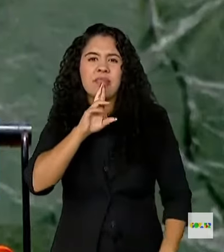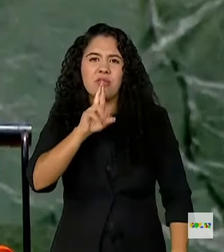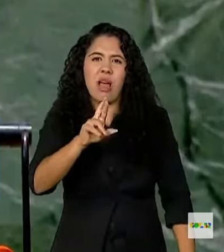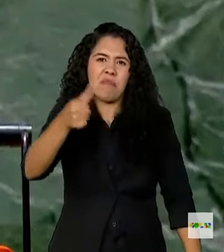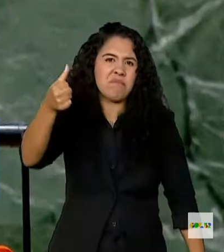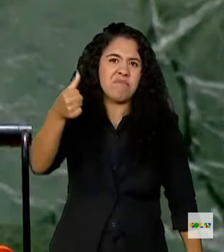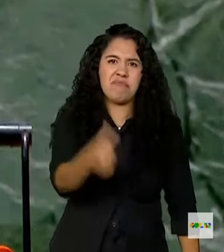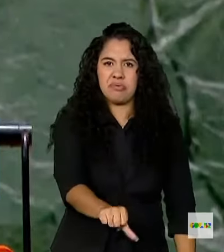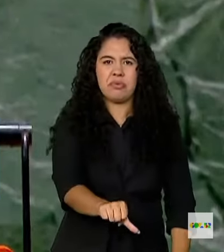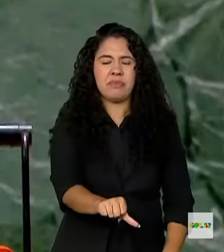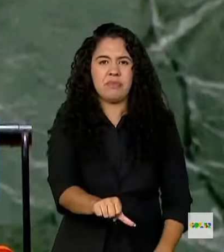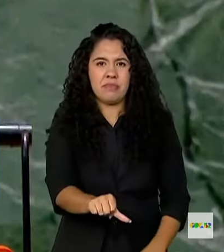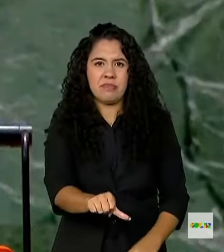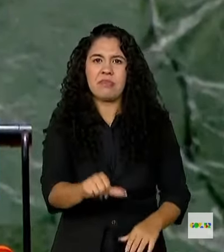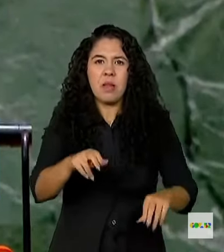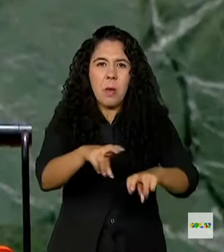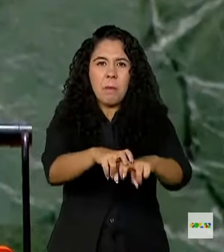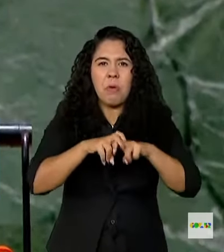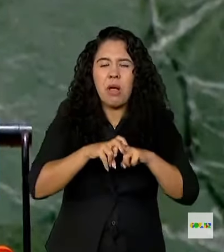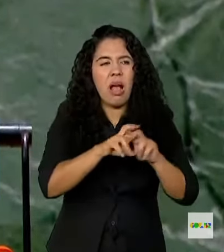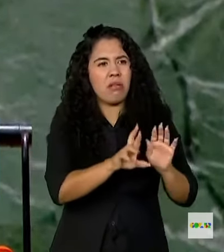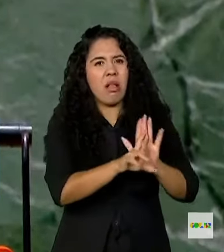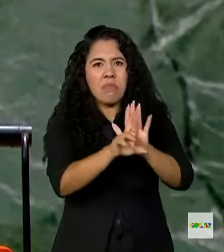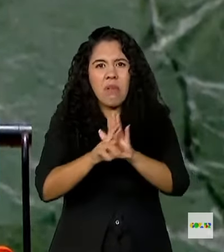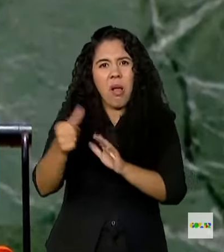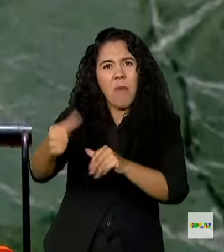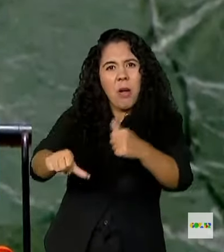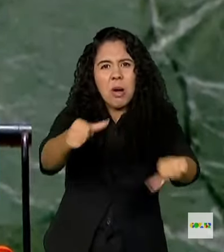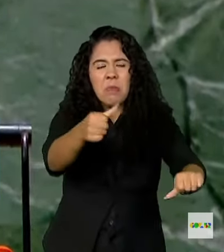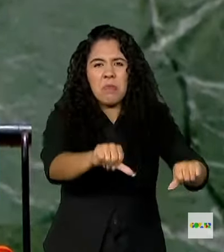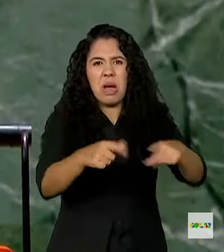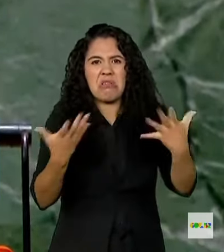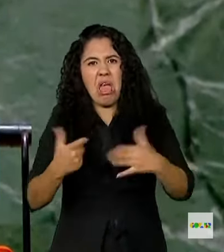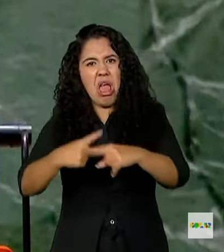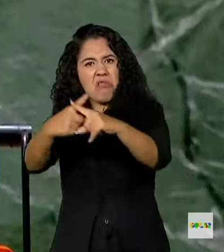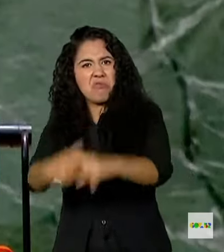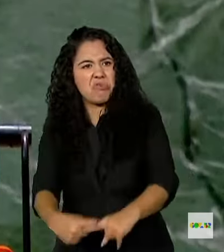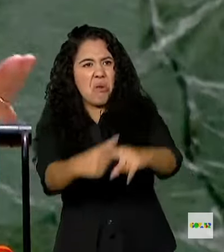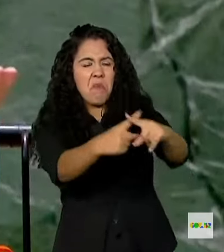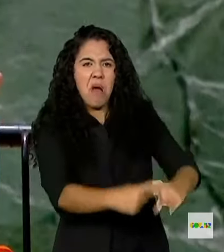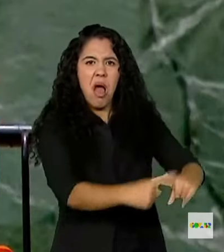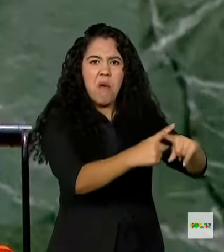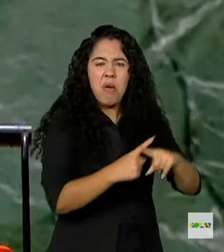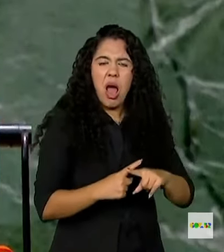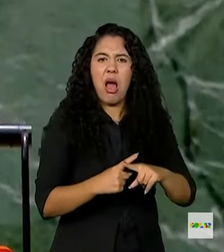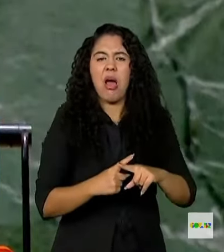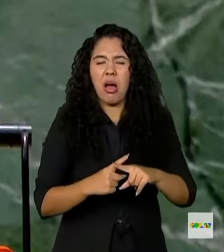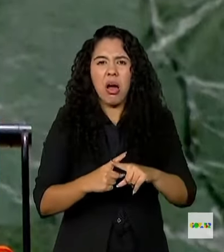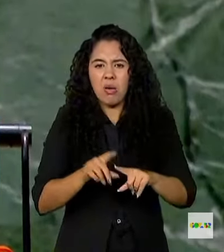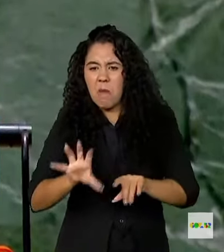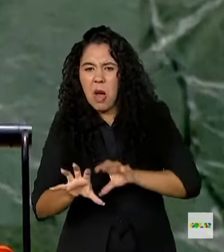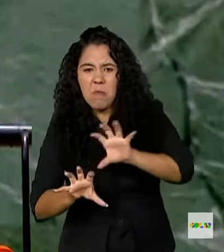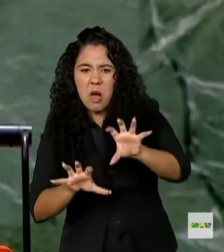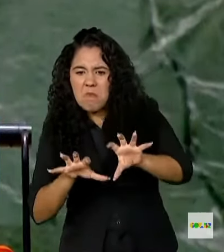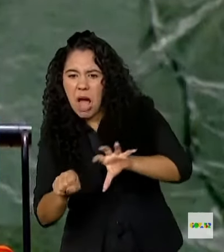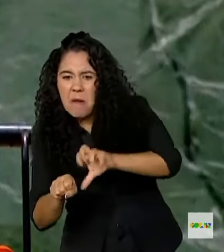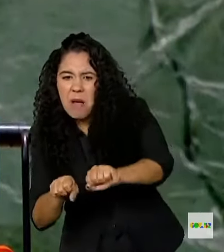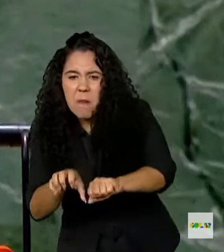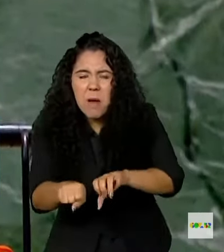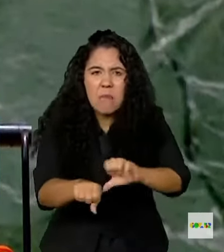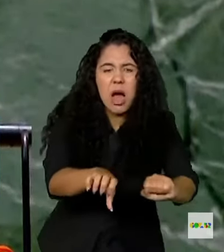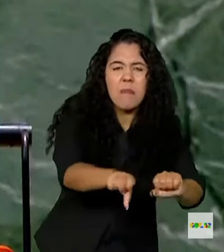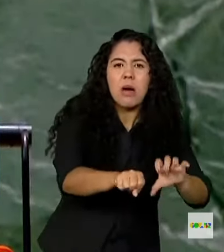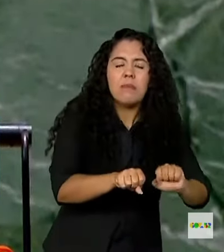sobre a paisagem política. Tragada por disputas muitas vezes alheias à região, nossa vocação de